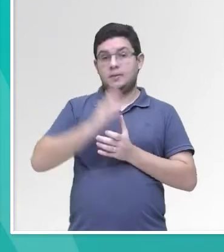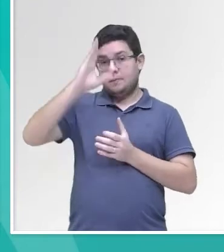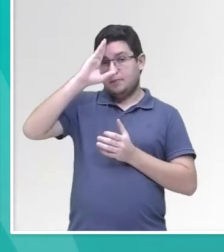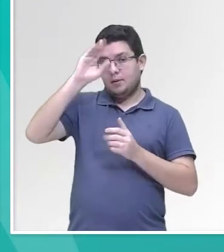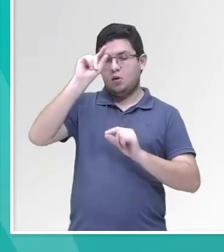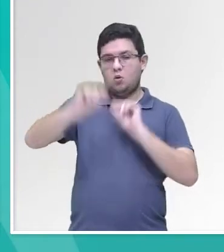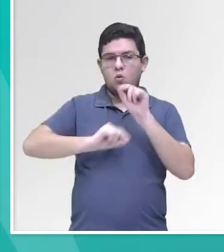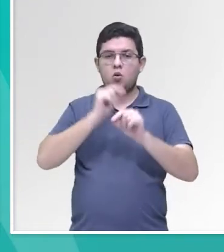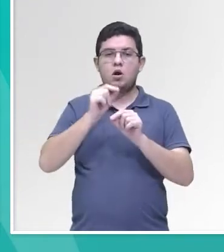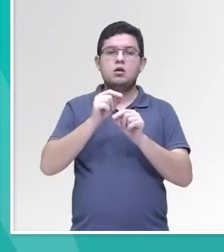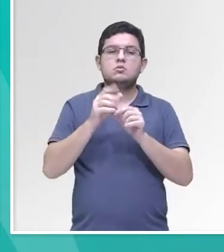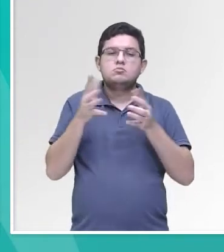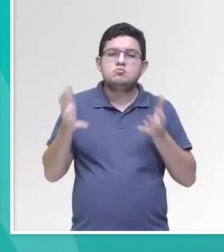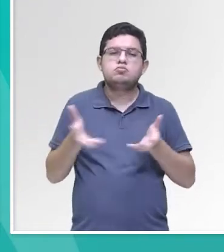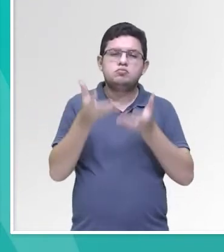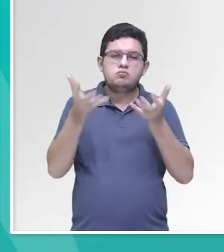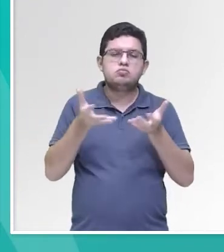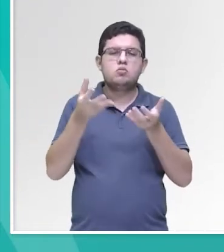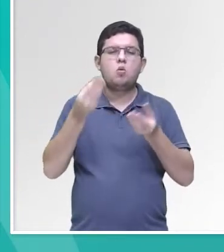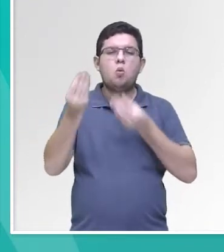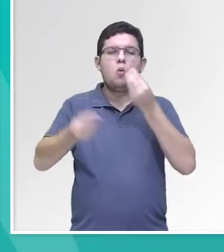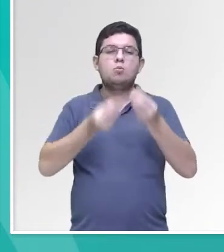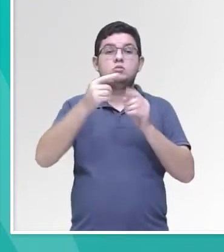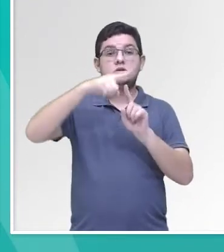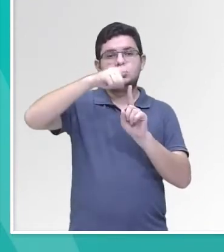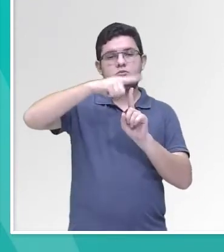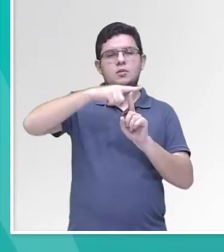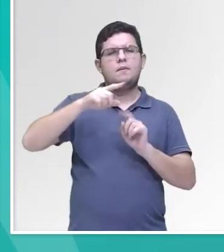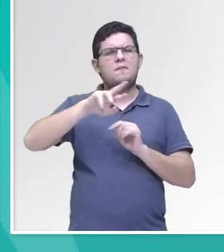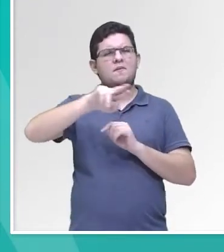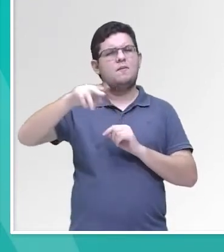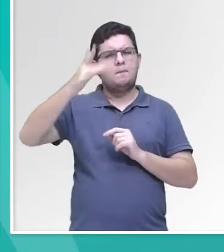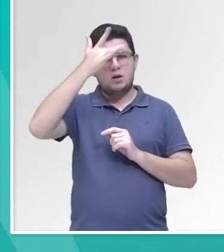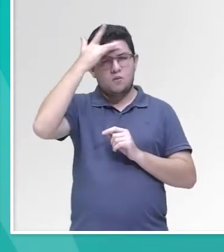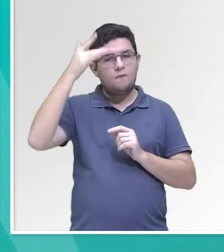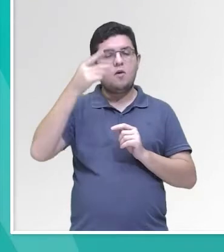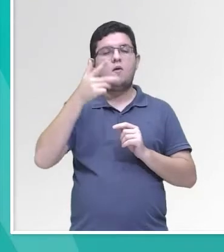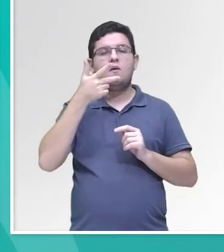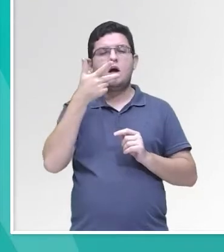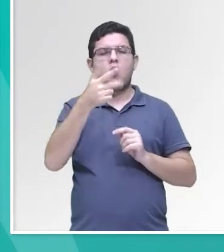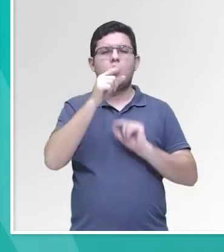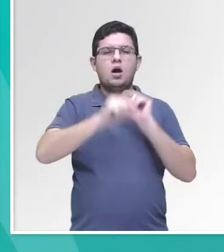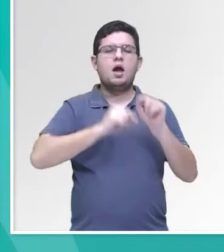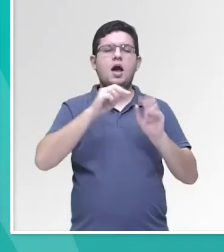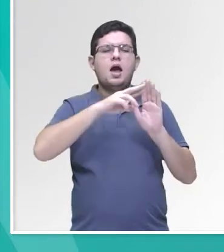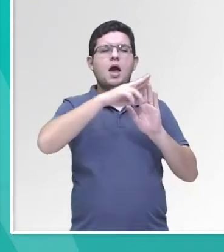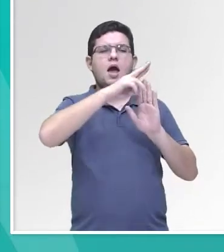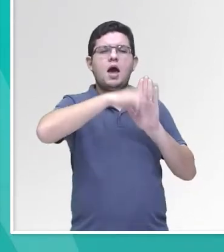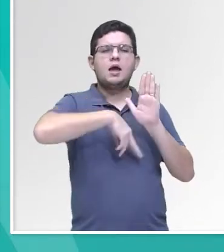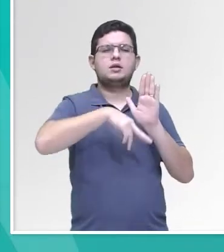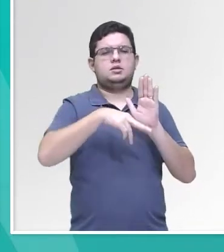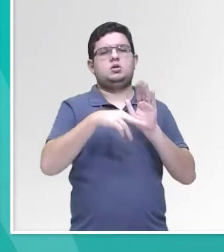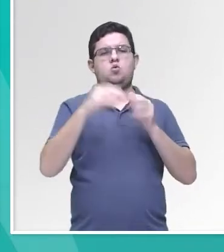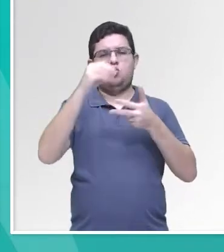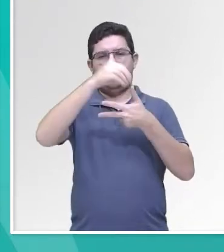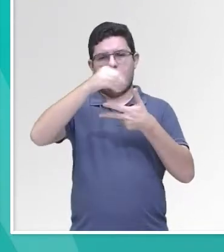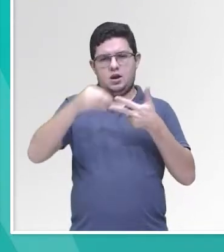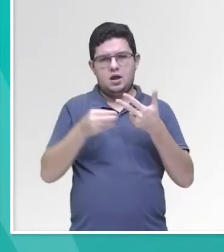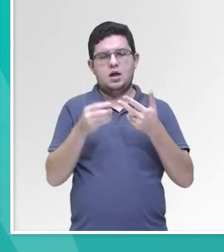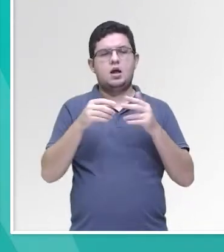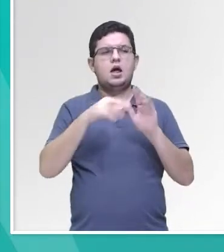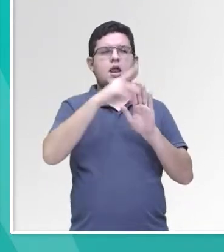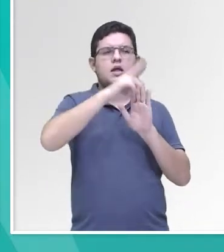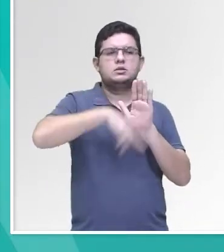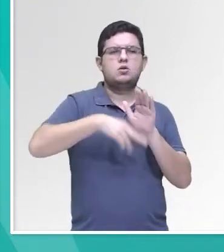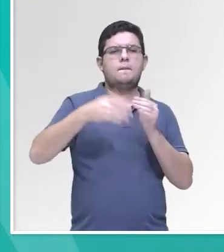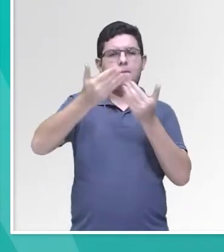forma de escrever texto. Muita gente chama de redação, né? A tal da redação do Enem, a tal da redação do